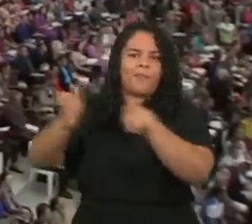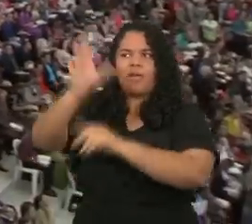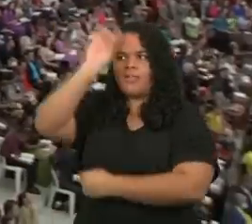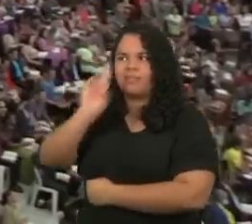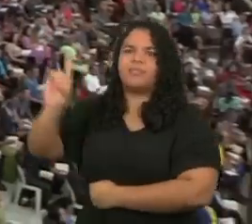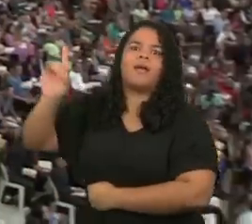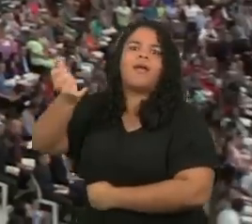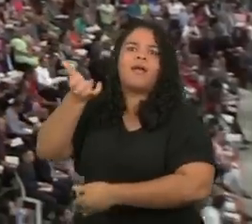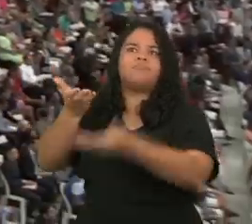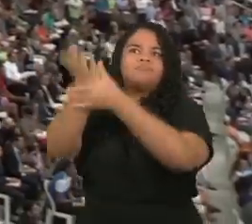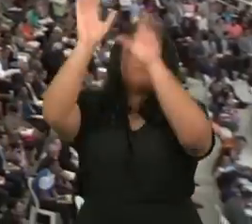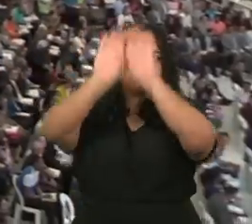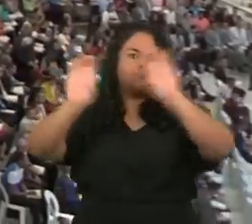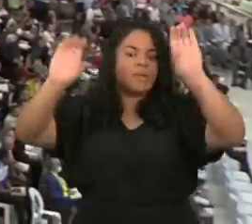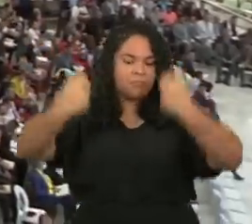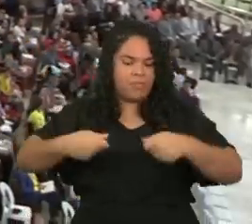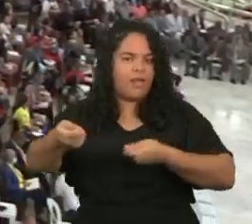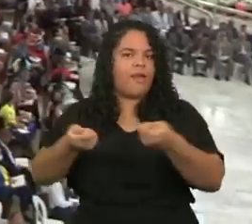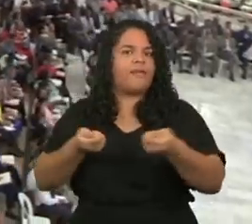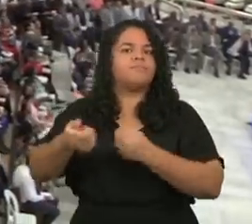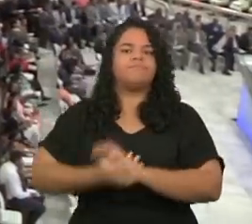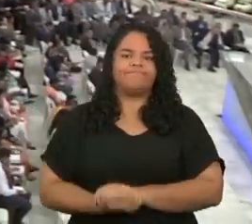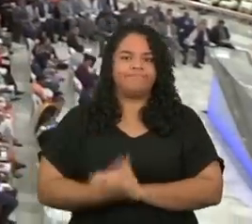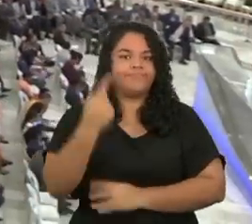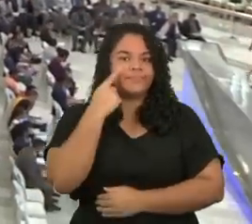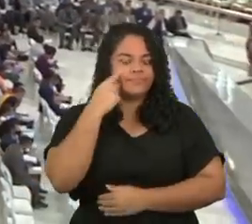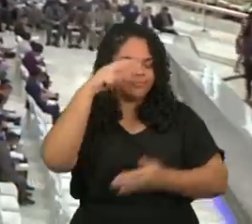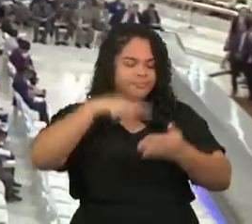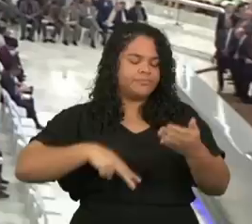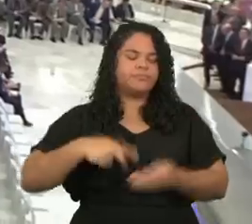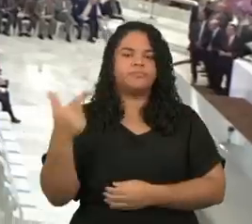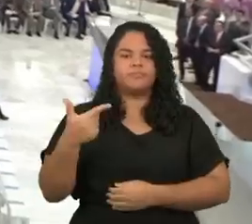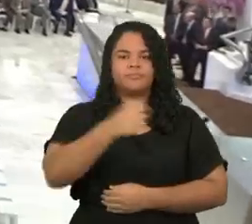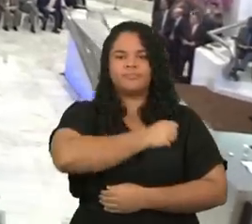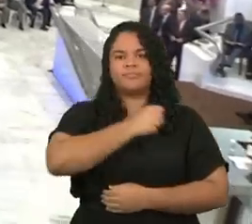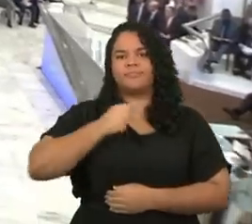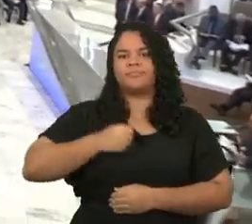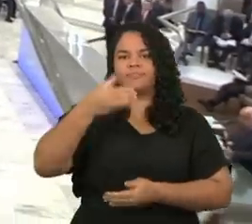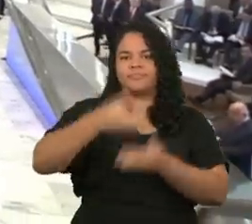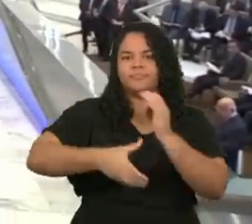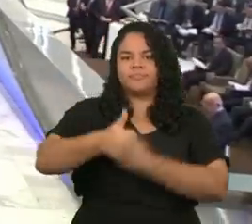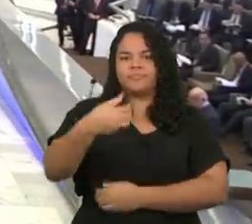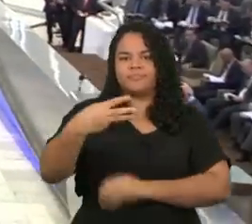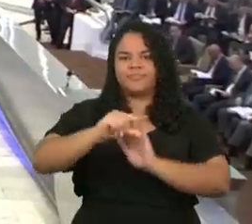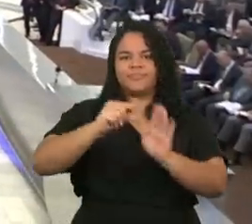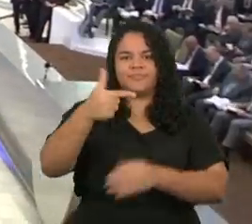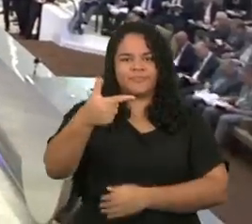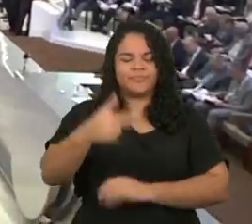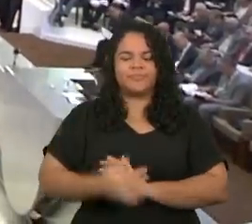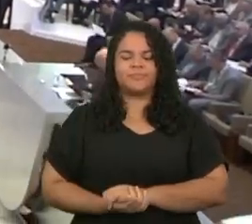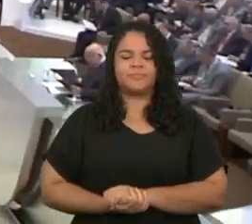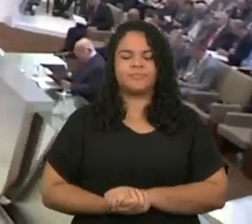céu segundo livro de Samuel Capítulo 13 vamos ver do Versículo 2